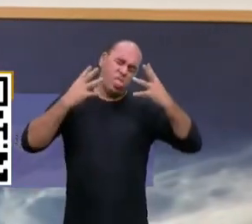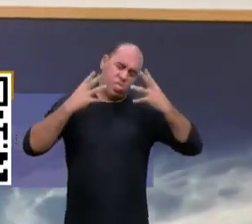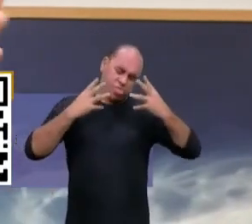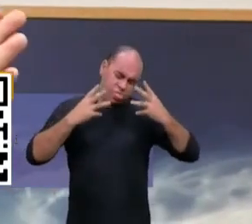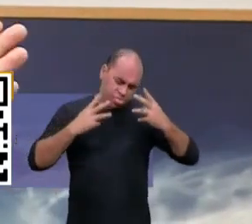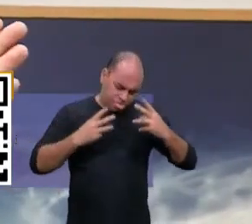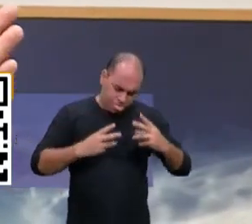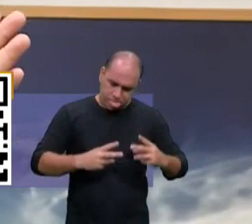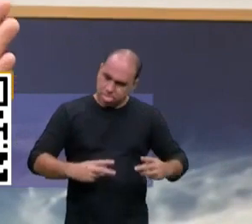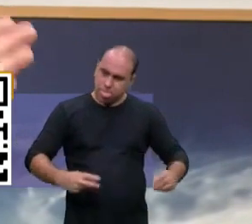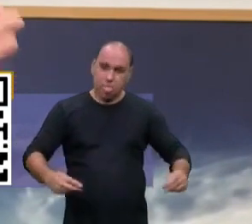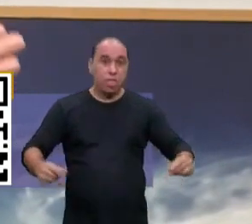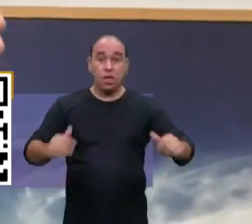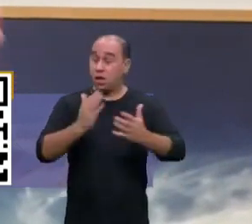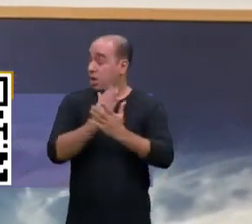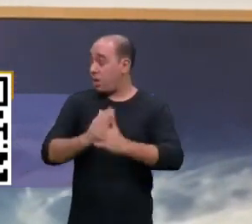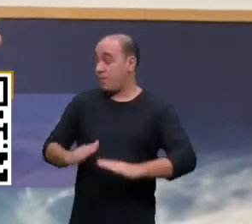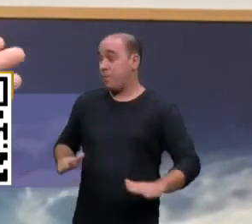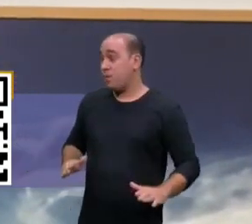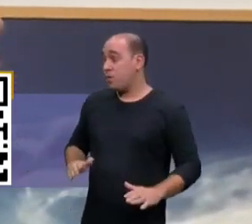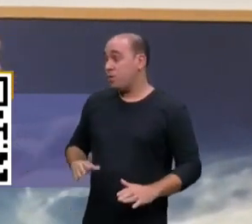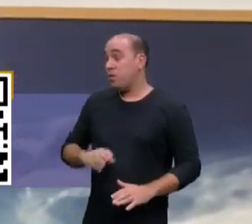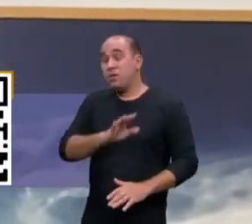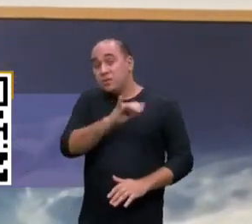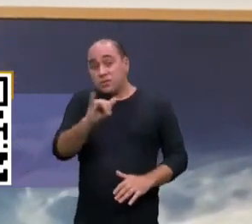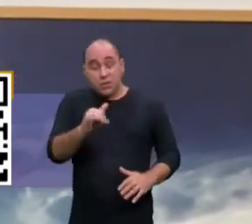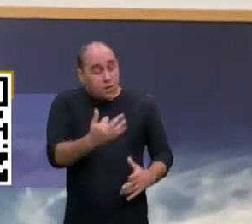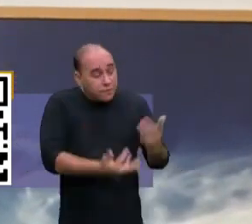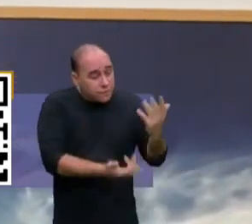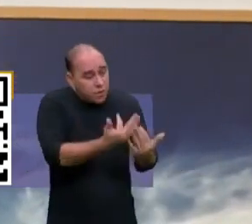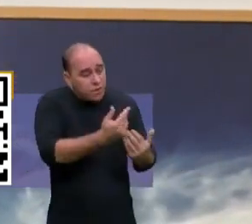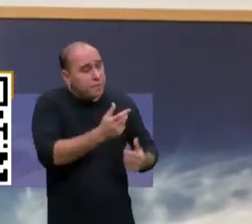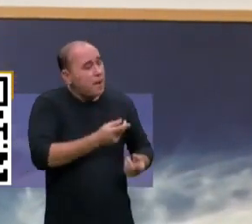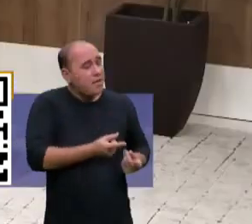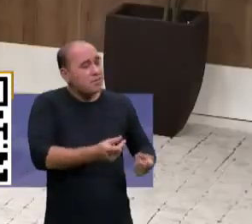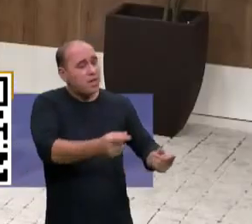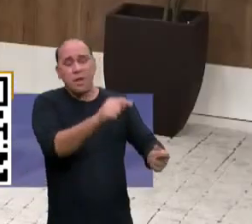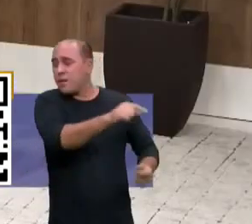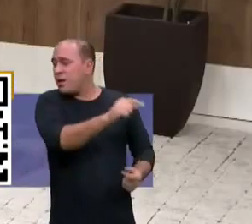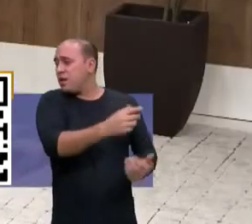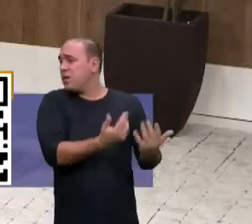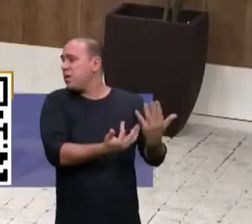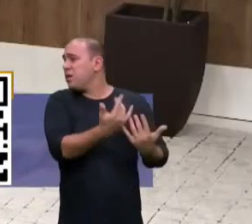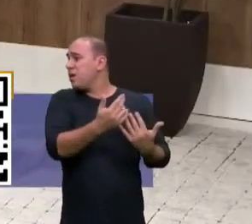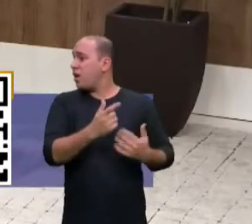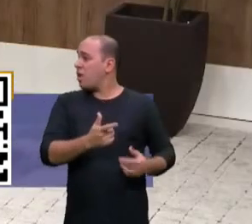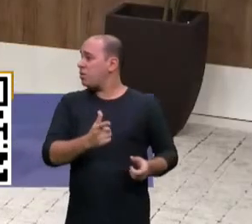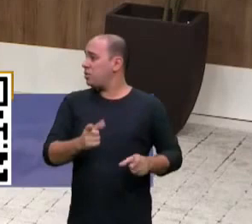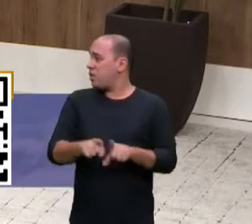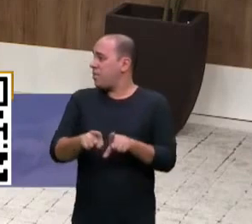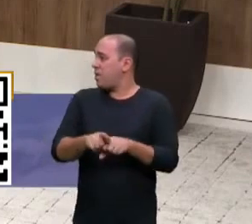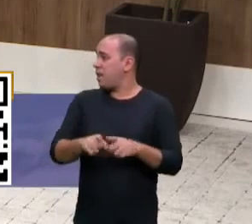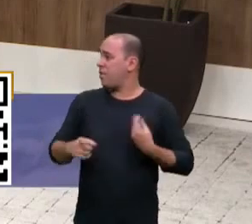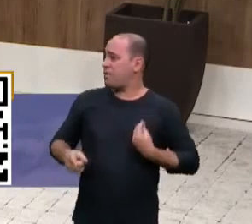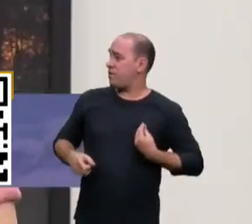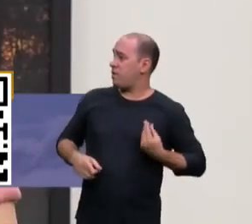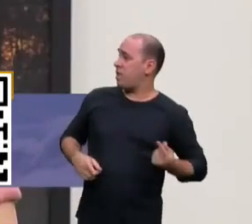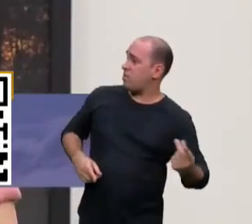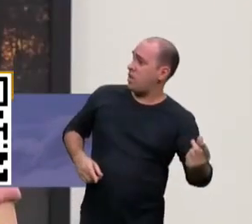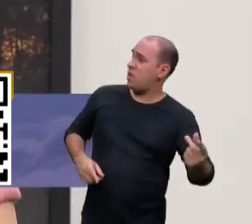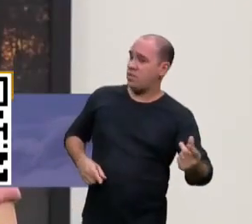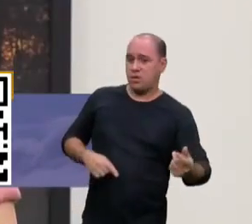é porque se a pessoa continuasse ali dentro viva gritando e gemendo para sempre ela também teria terminar Exatamente